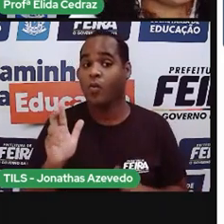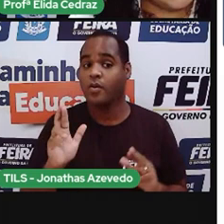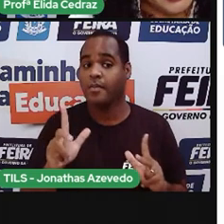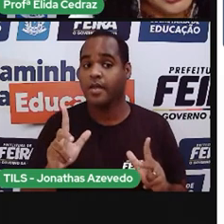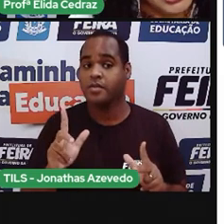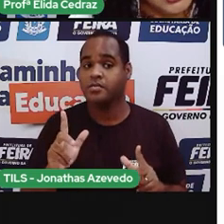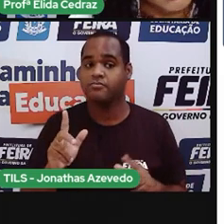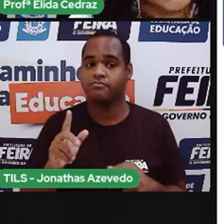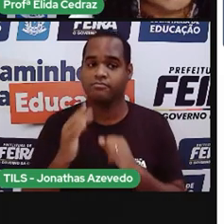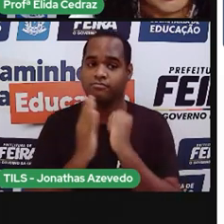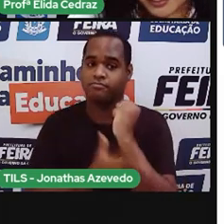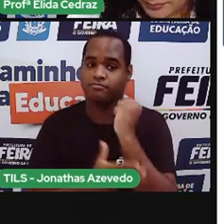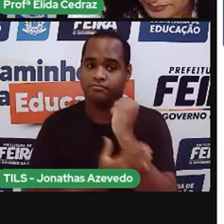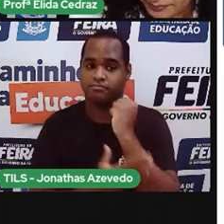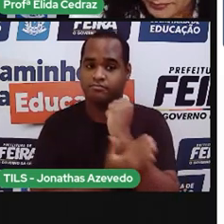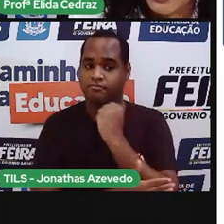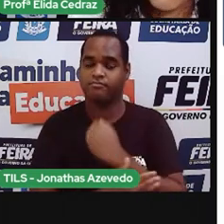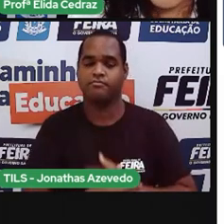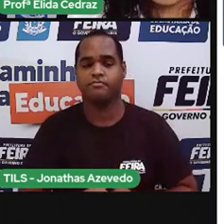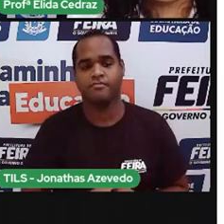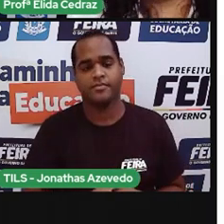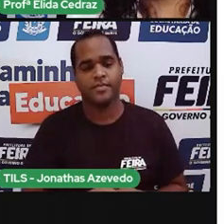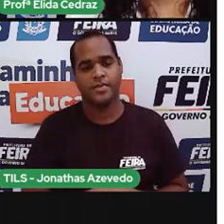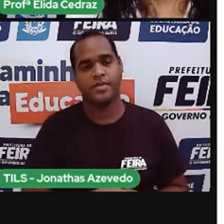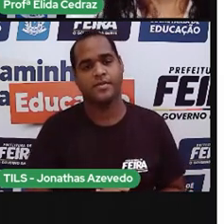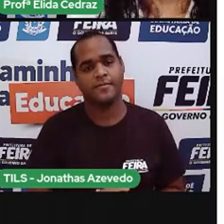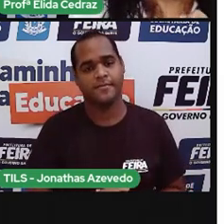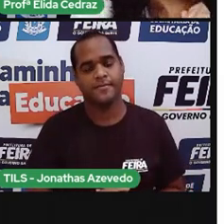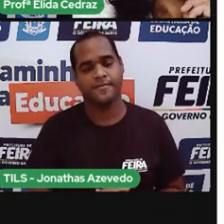o abacaxi.